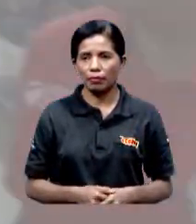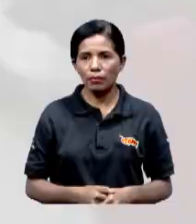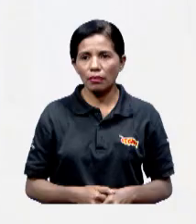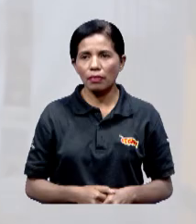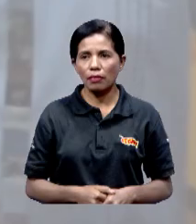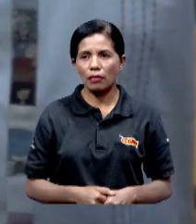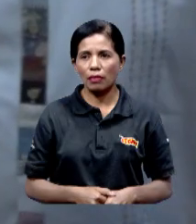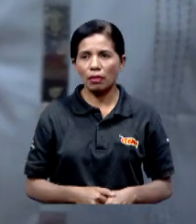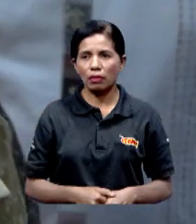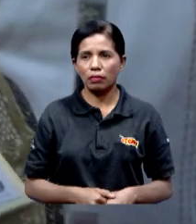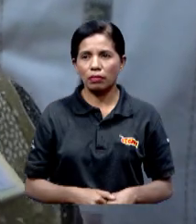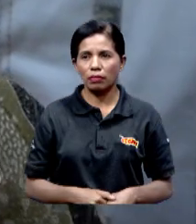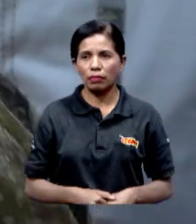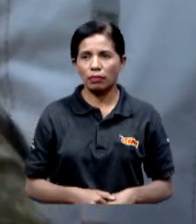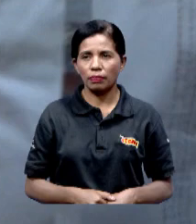Ai, não, o cidadão tá agora.